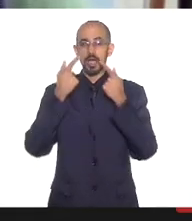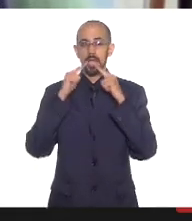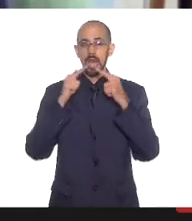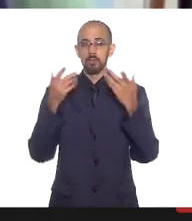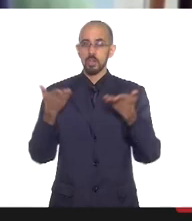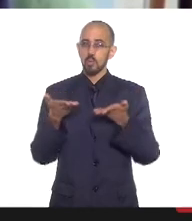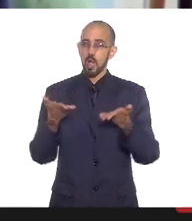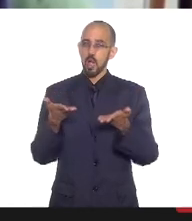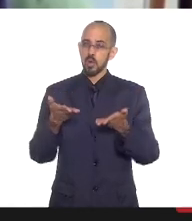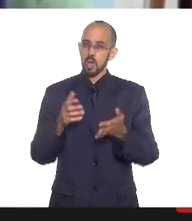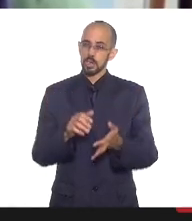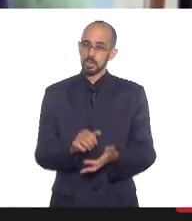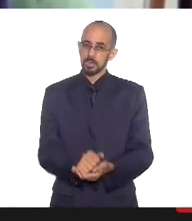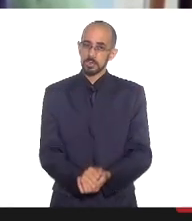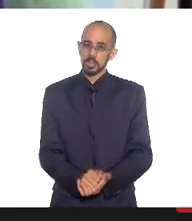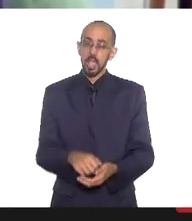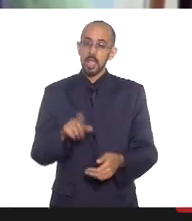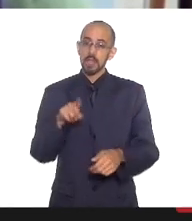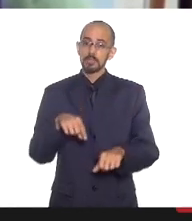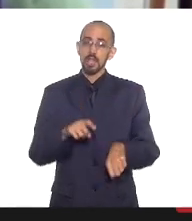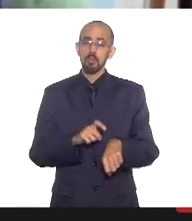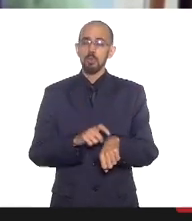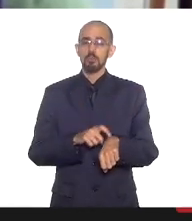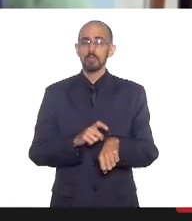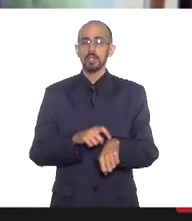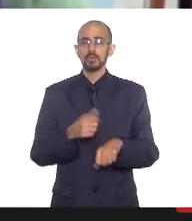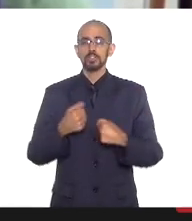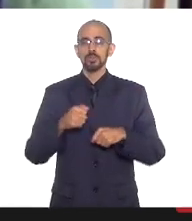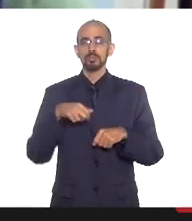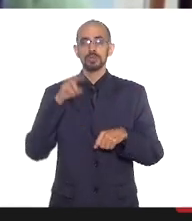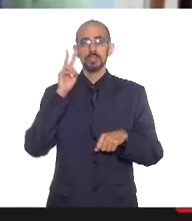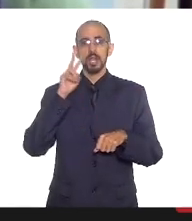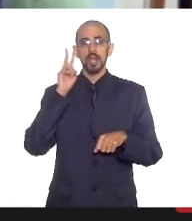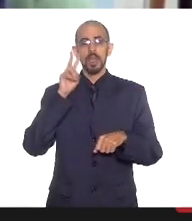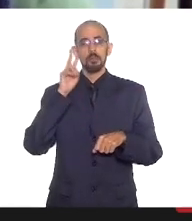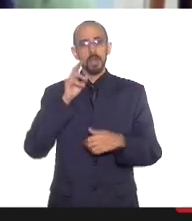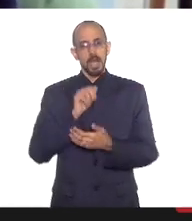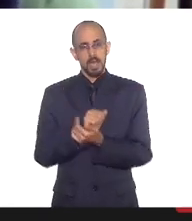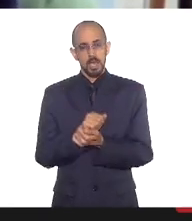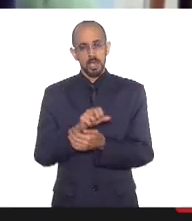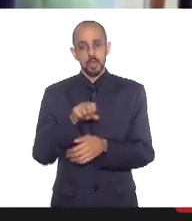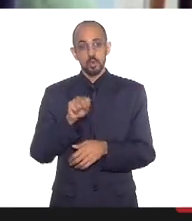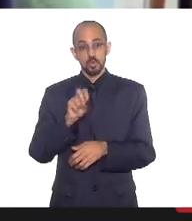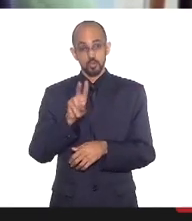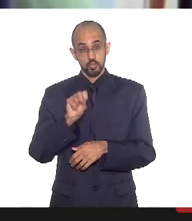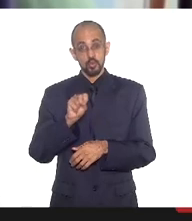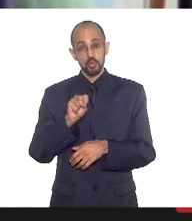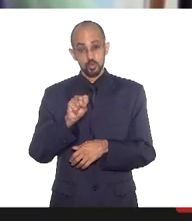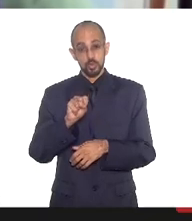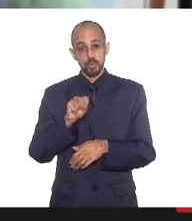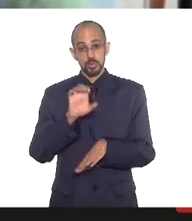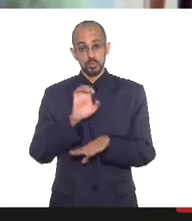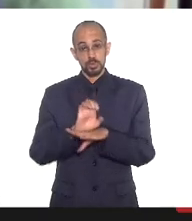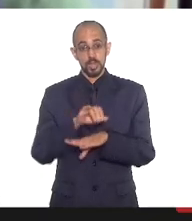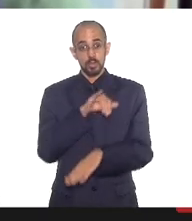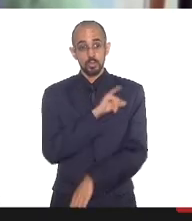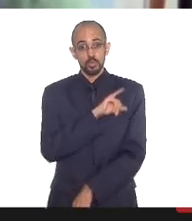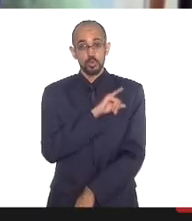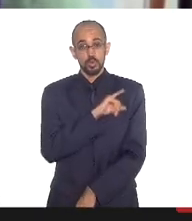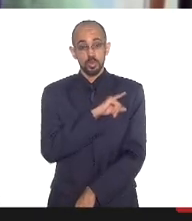então este é o momento e a gente tem que levar isso o tempo inteiro os furos do Estado está